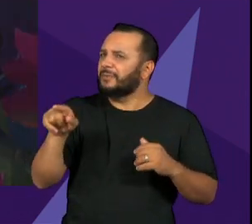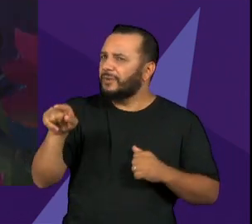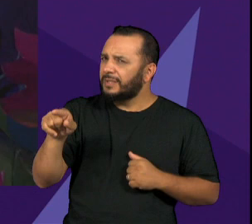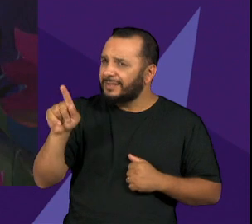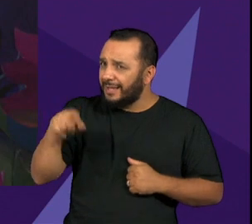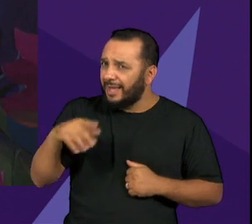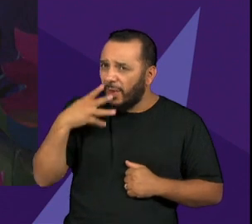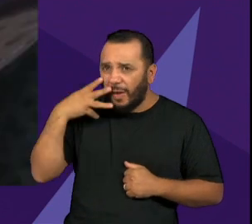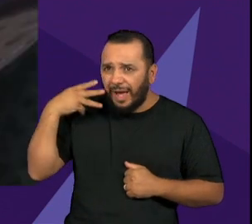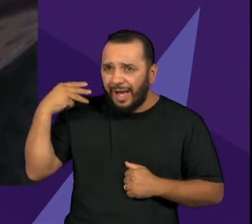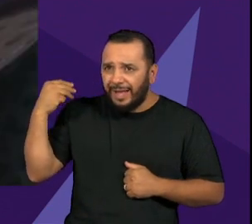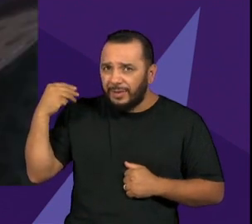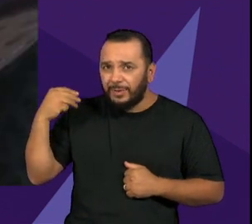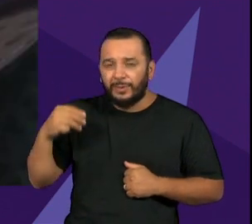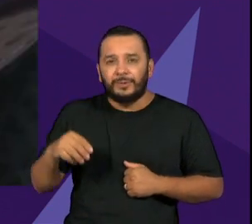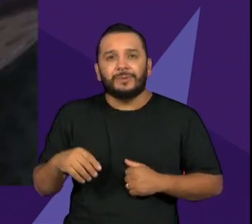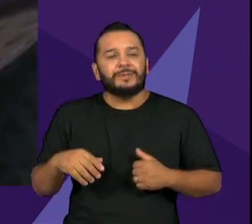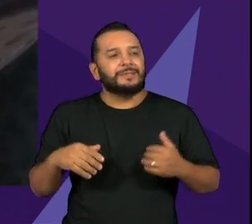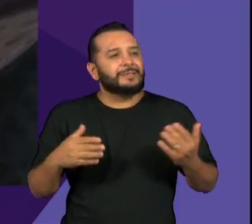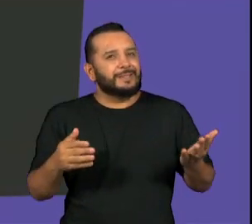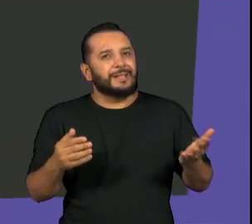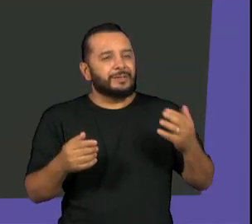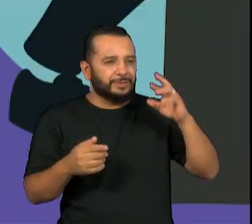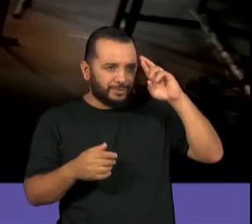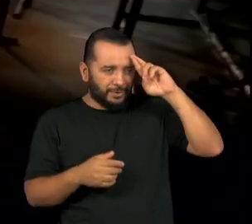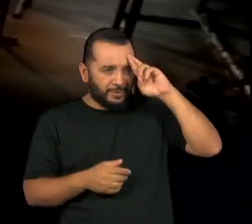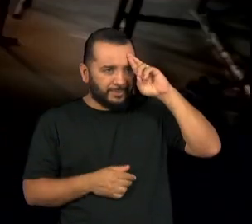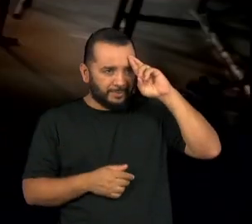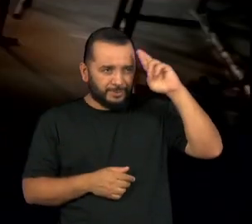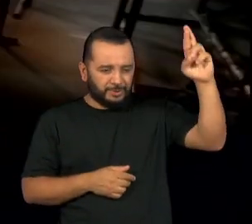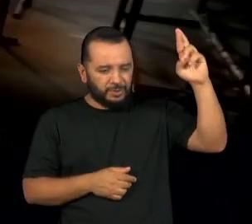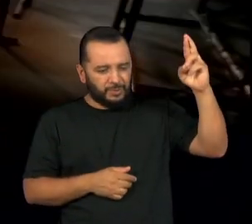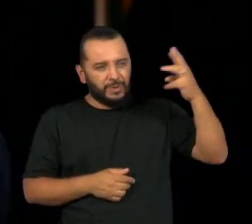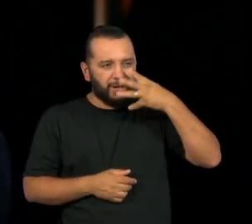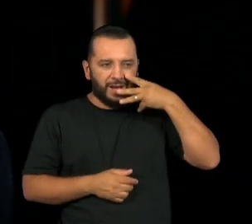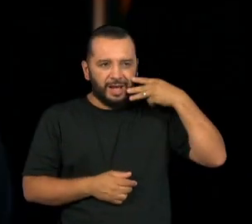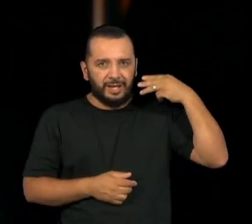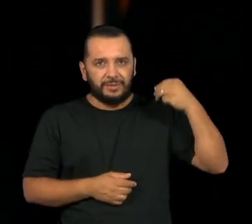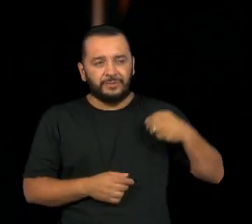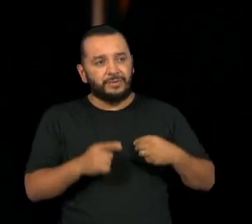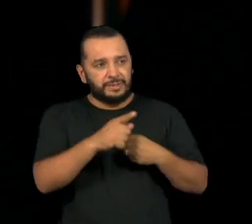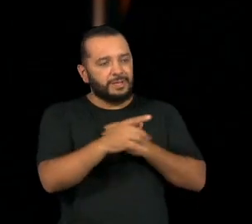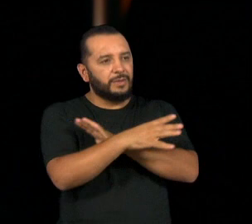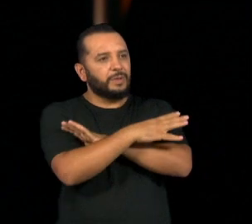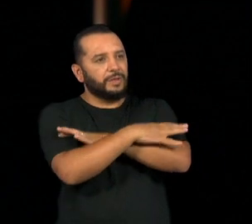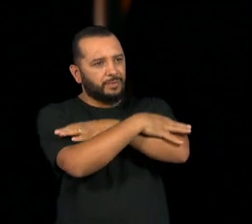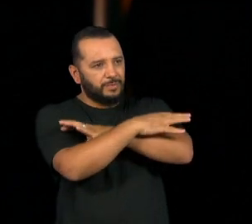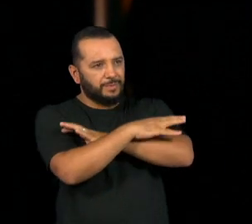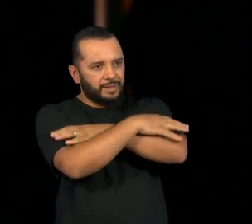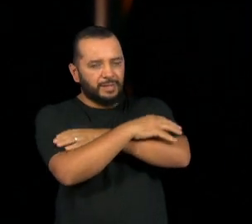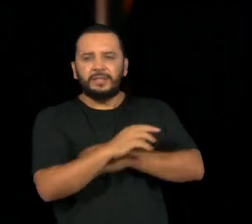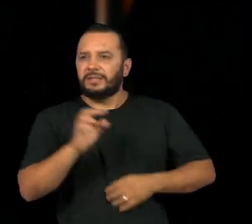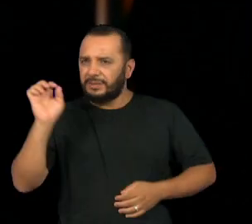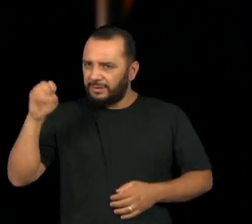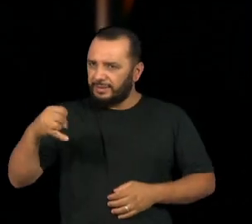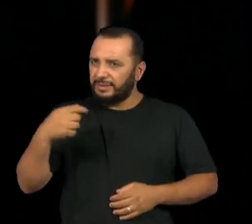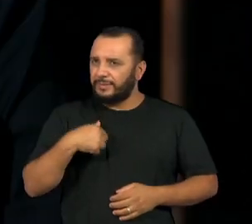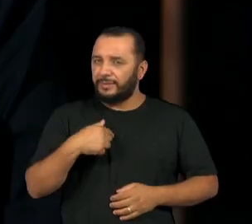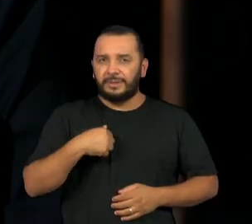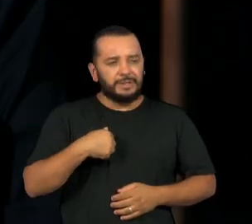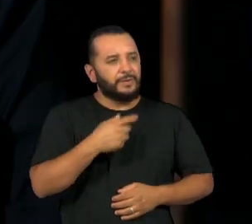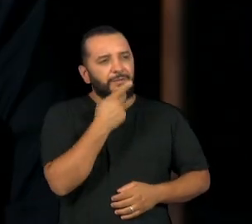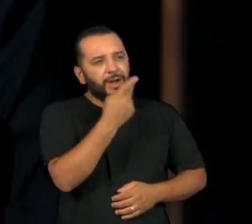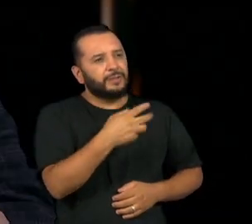um gato? Mestre gato. Você é do candomblé. Eu sou, forte. E você fala isso de uma forma tão